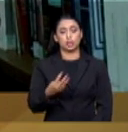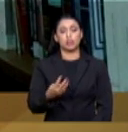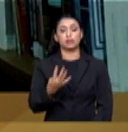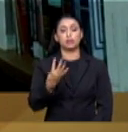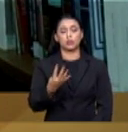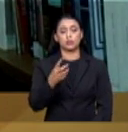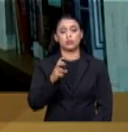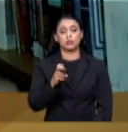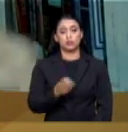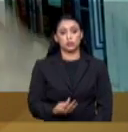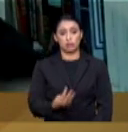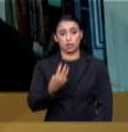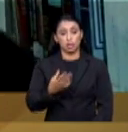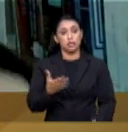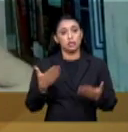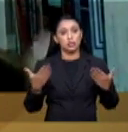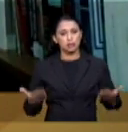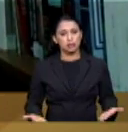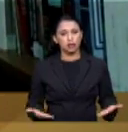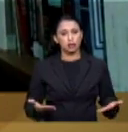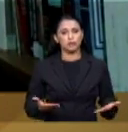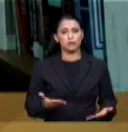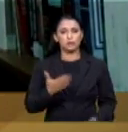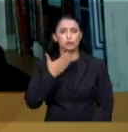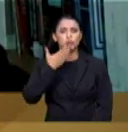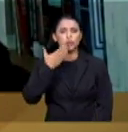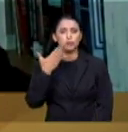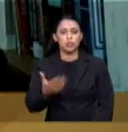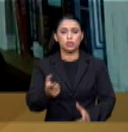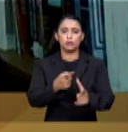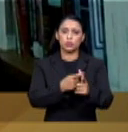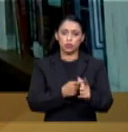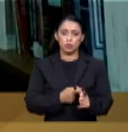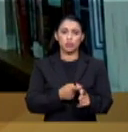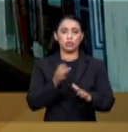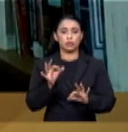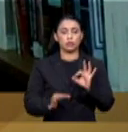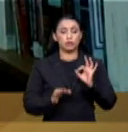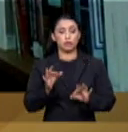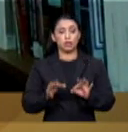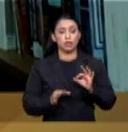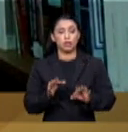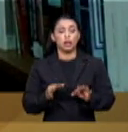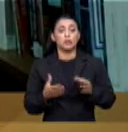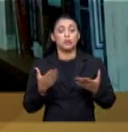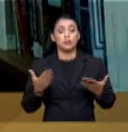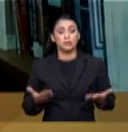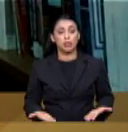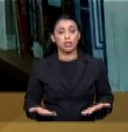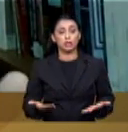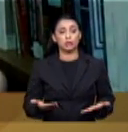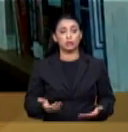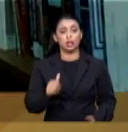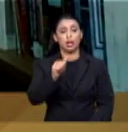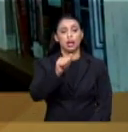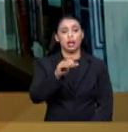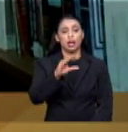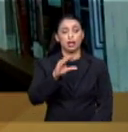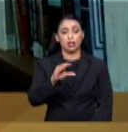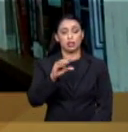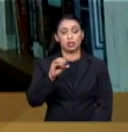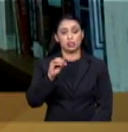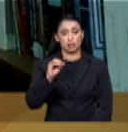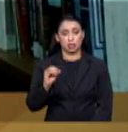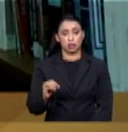1293453. Então, excelências, fizemos o requerimento de suspensão realmente do julgamento da questão de ordem, dessa ação